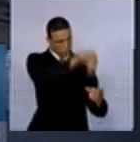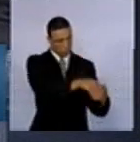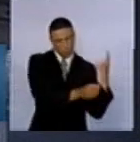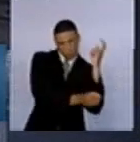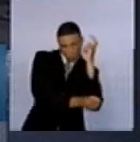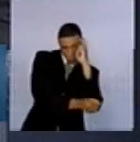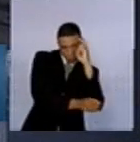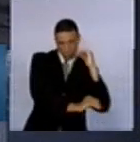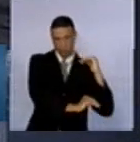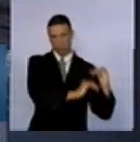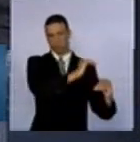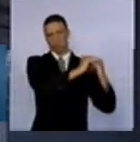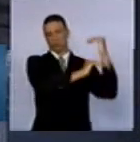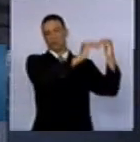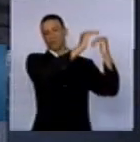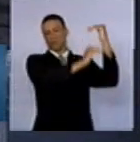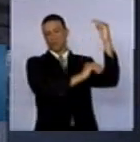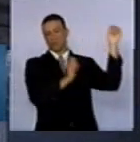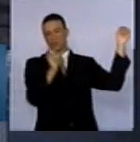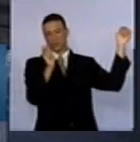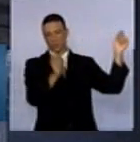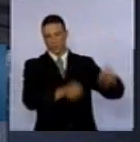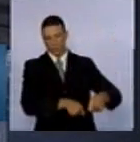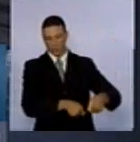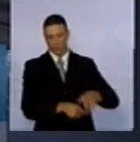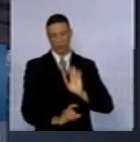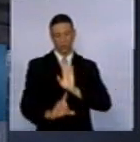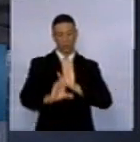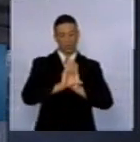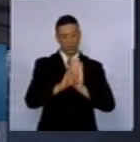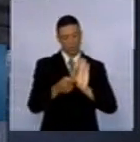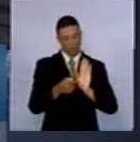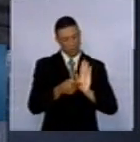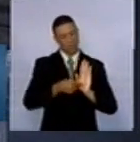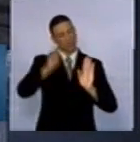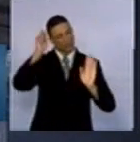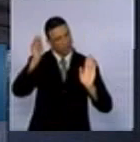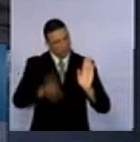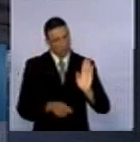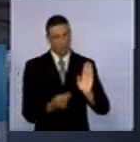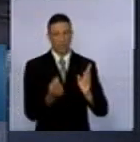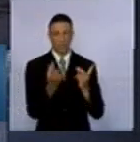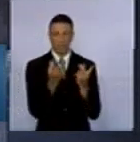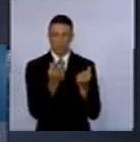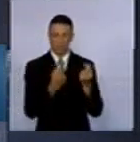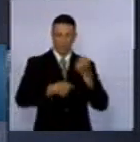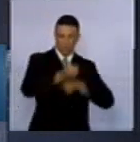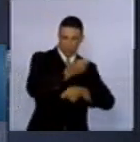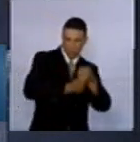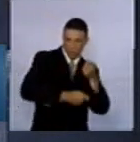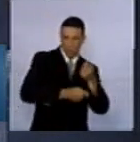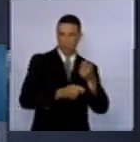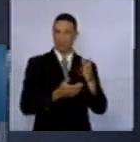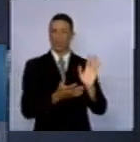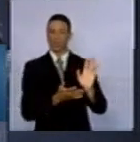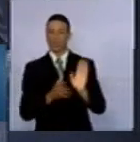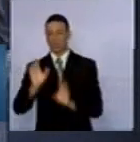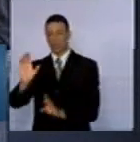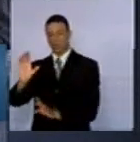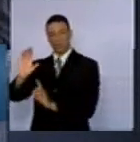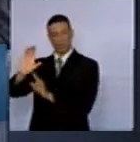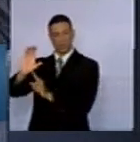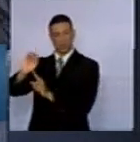cultura mas leis de fomento capacidade financeira é uma coisa criar